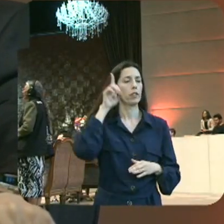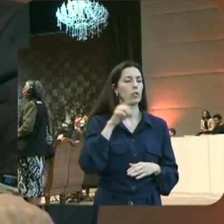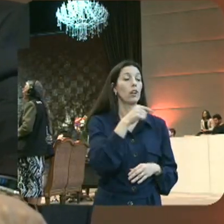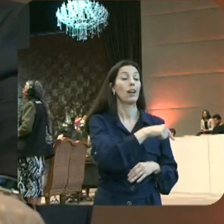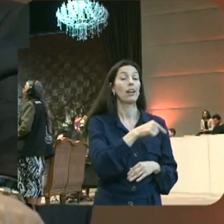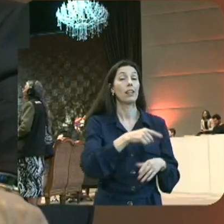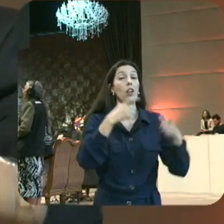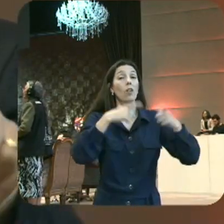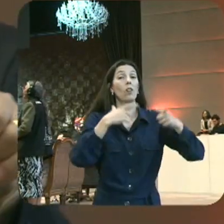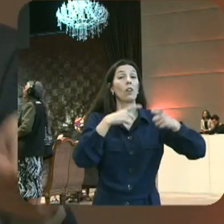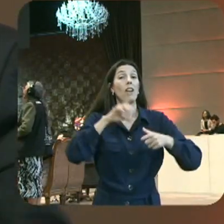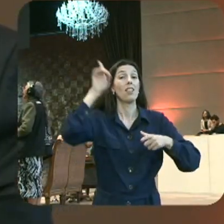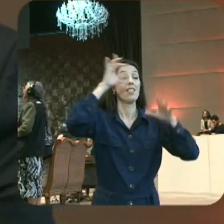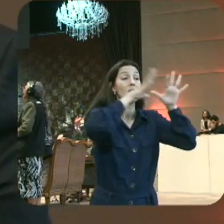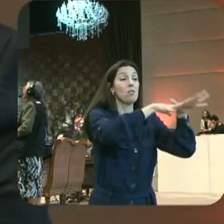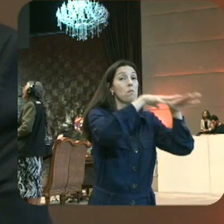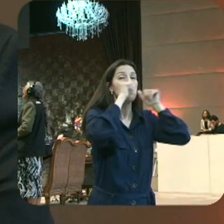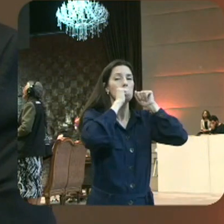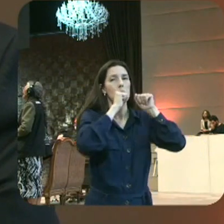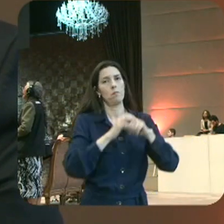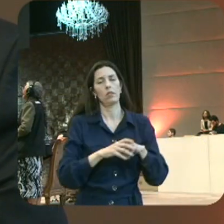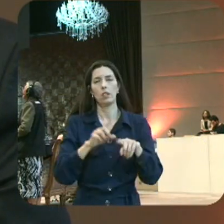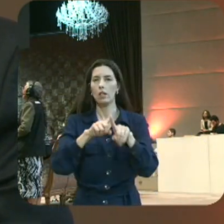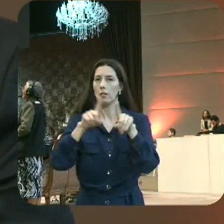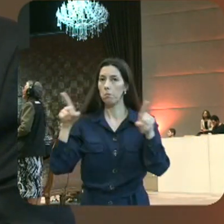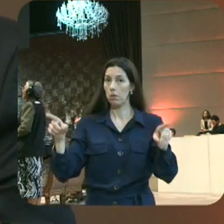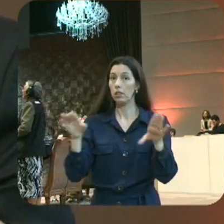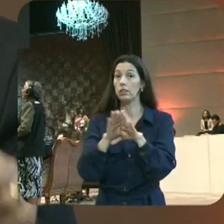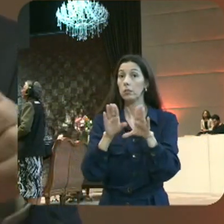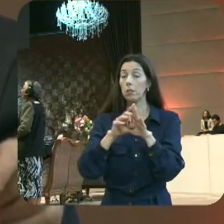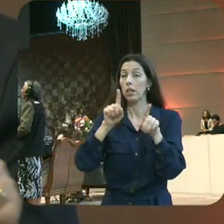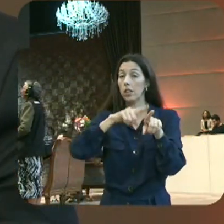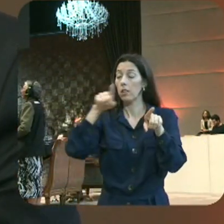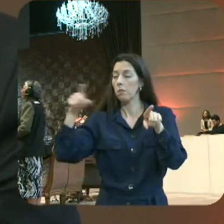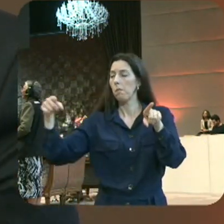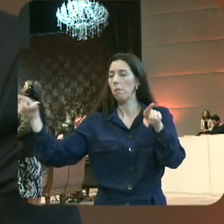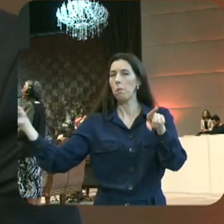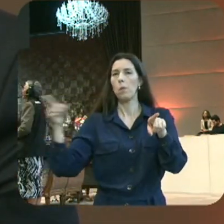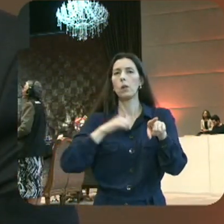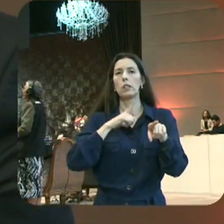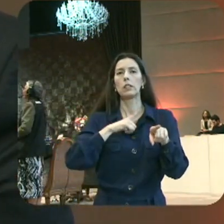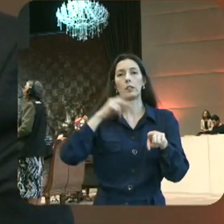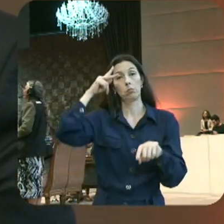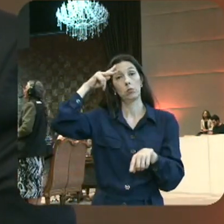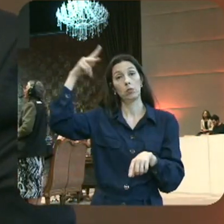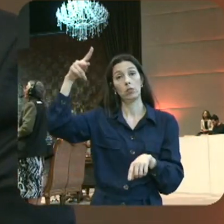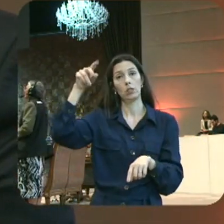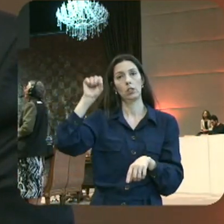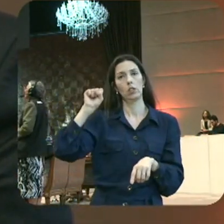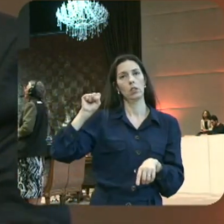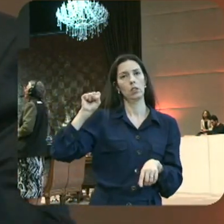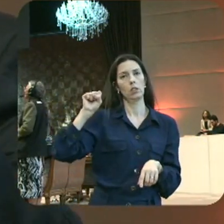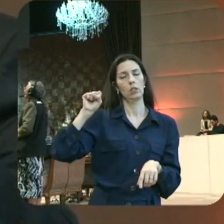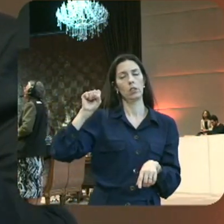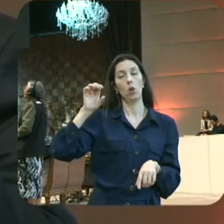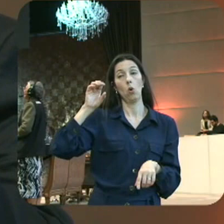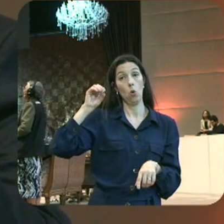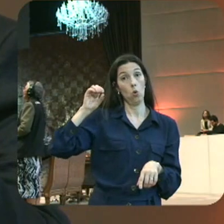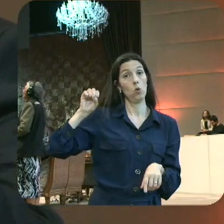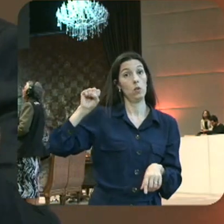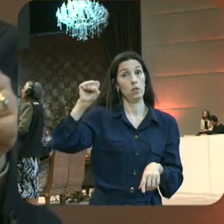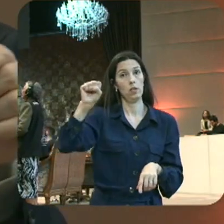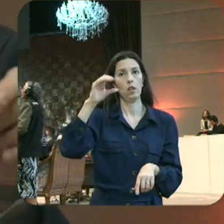Mas é interessante que lá no livro de Oséias, a palavra de Deus diz assim, que o